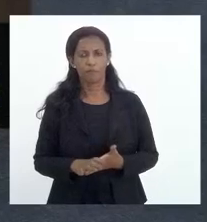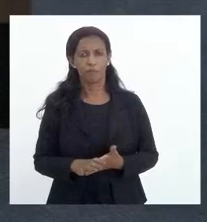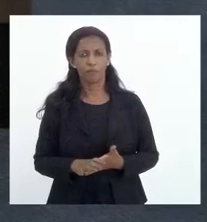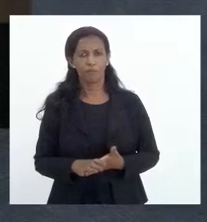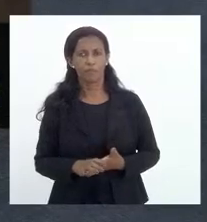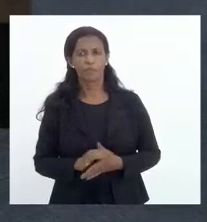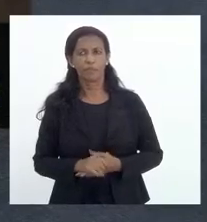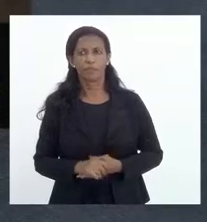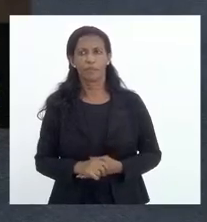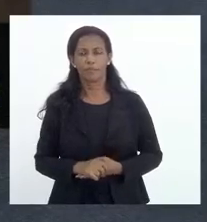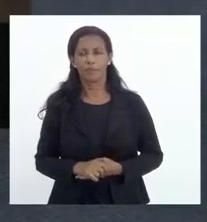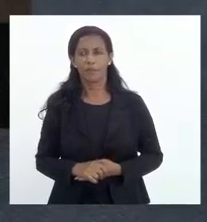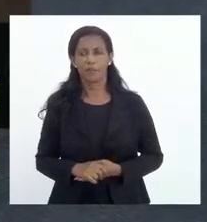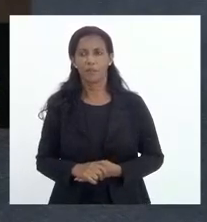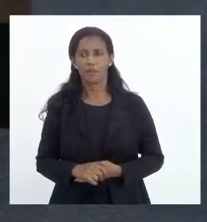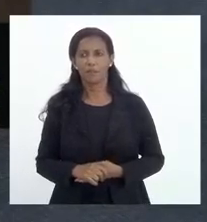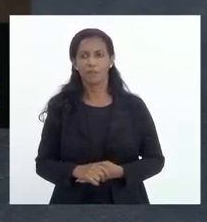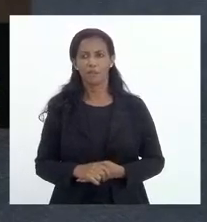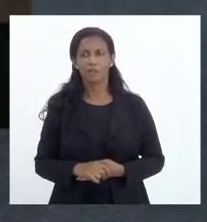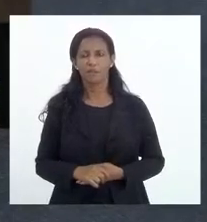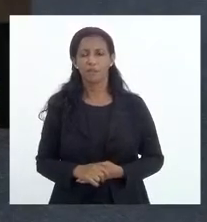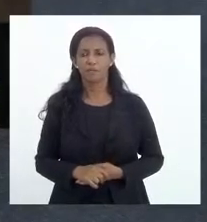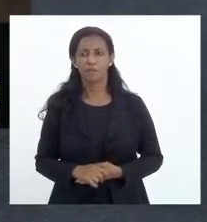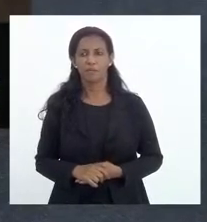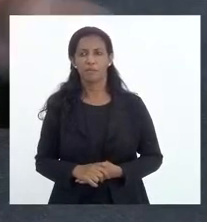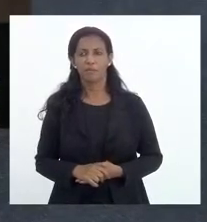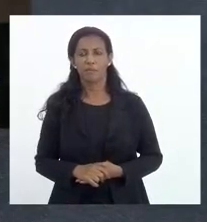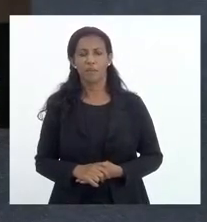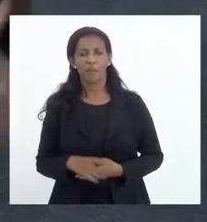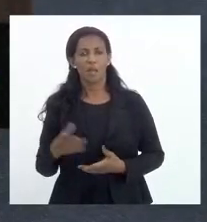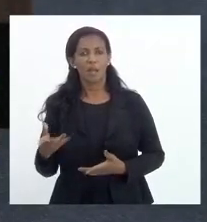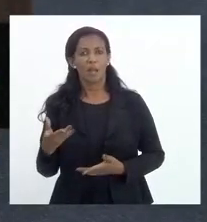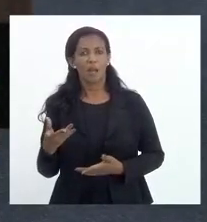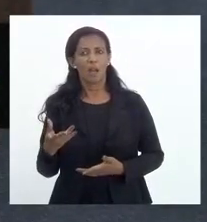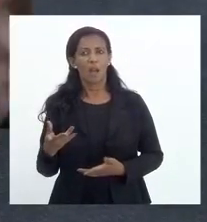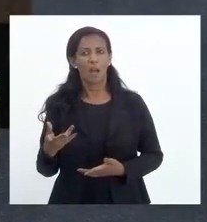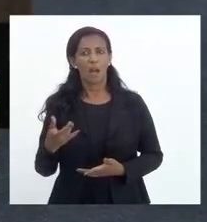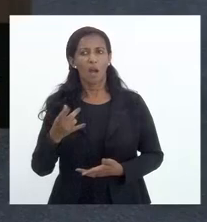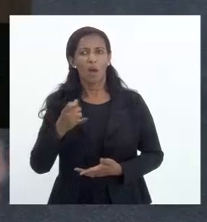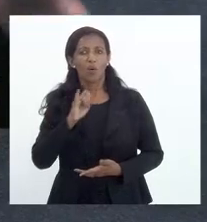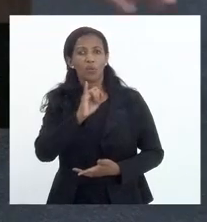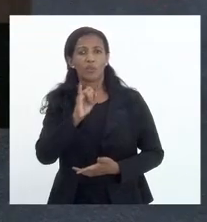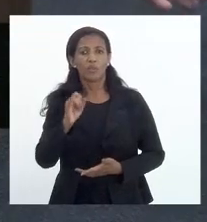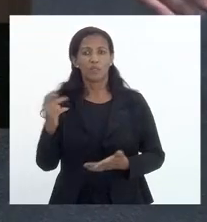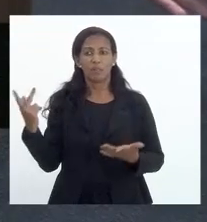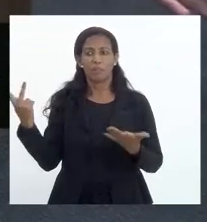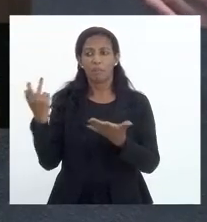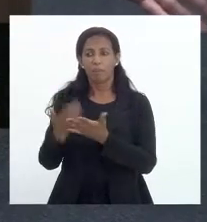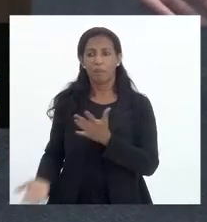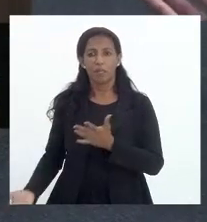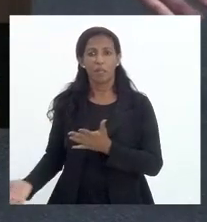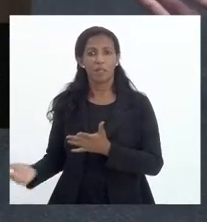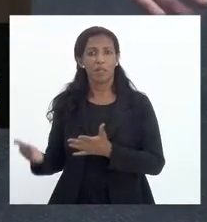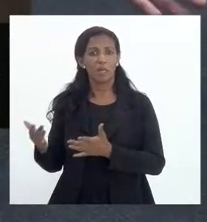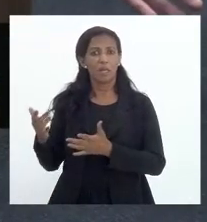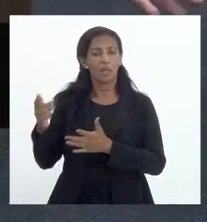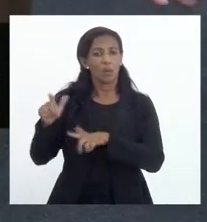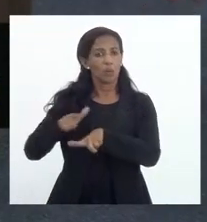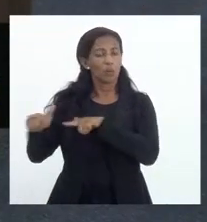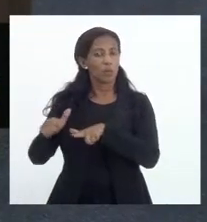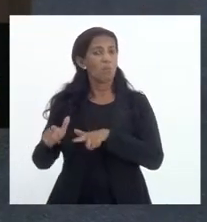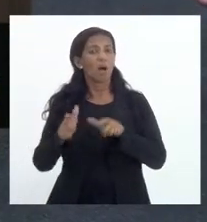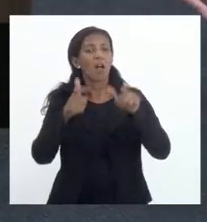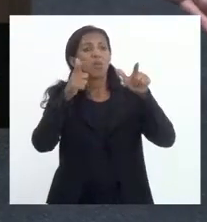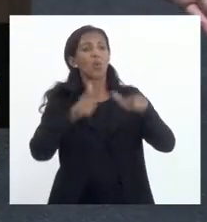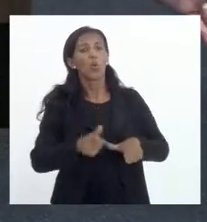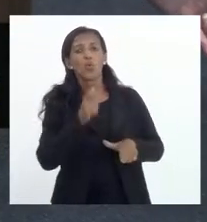eclodir uma sublevação social, eu não tenho para onde ir. Talvez o lugar mais seguro que eu tenha para onde ir é